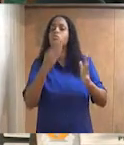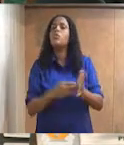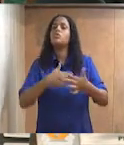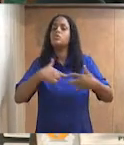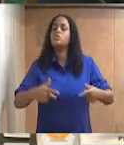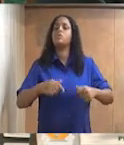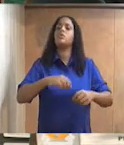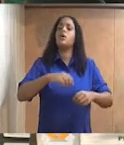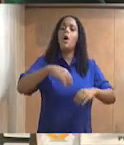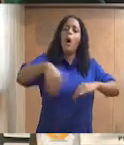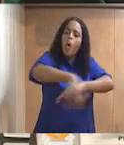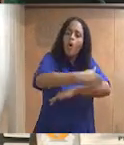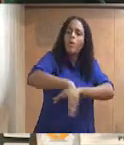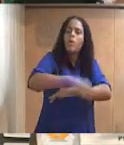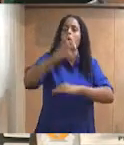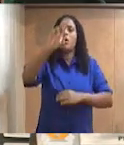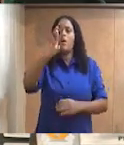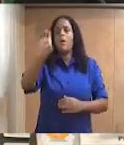ruas